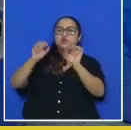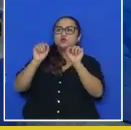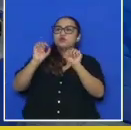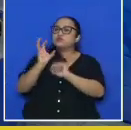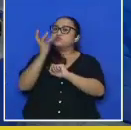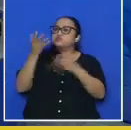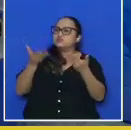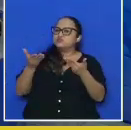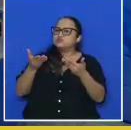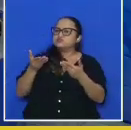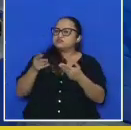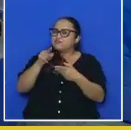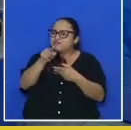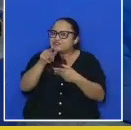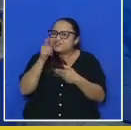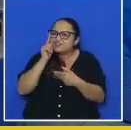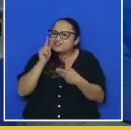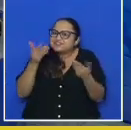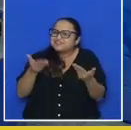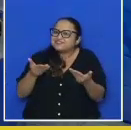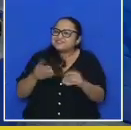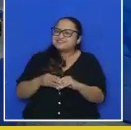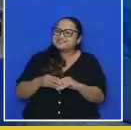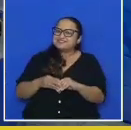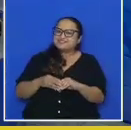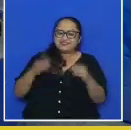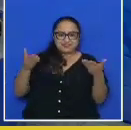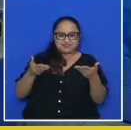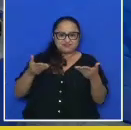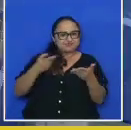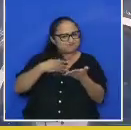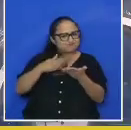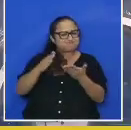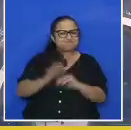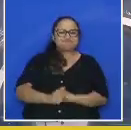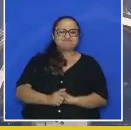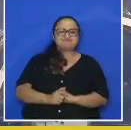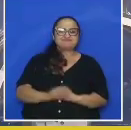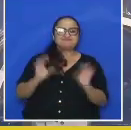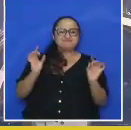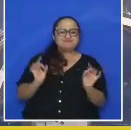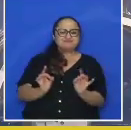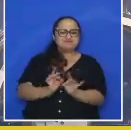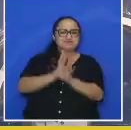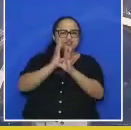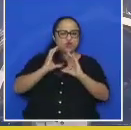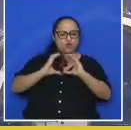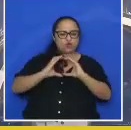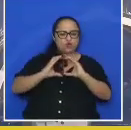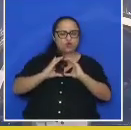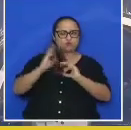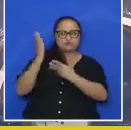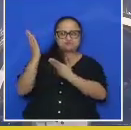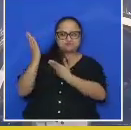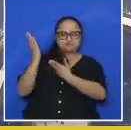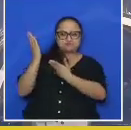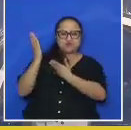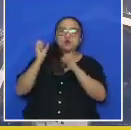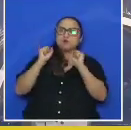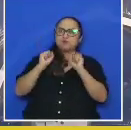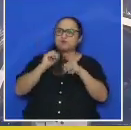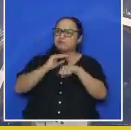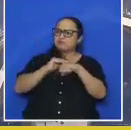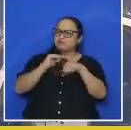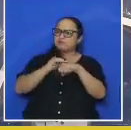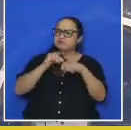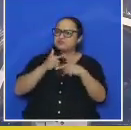E aí, será que hoje é o seu dia de sorte? Chegou a hora de saber. Vamos lá, bolas posicionadas. Globo número 3 no detalhe. Pode chamar que a